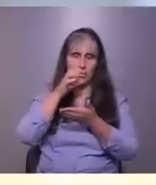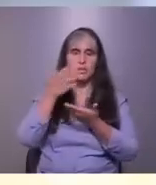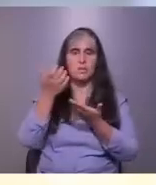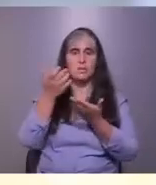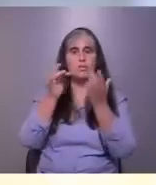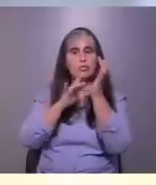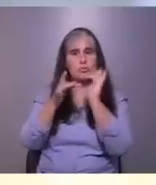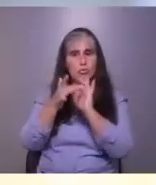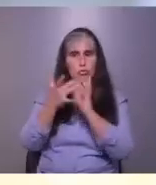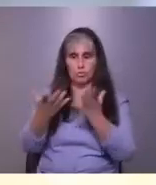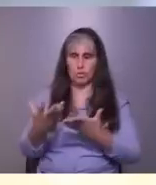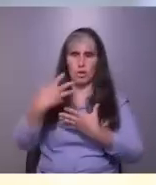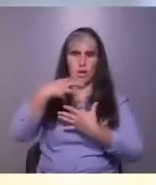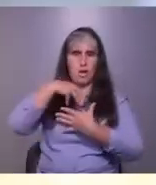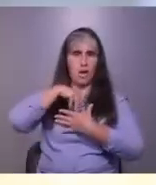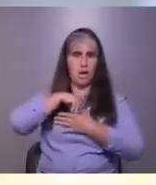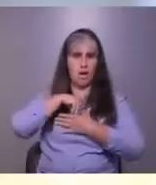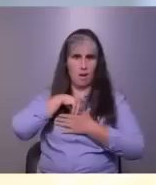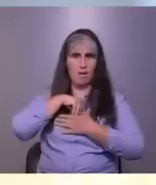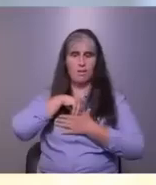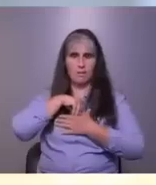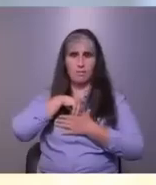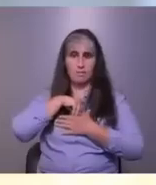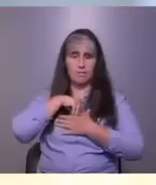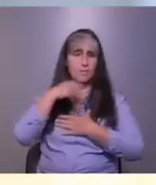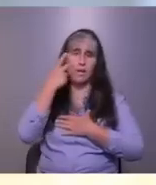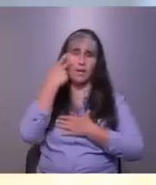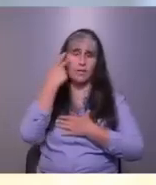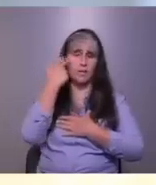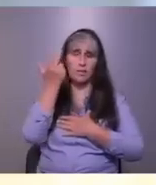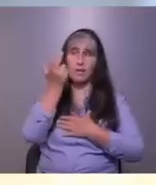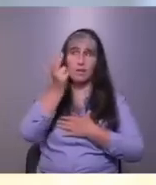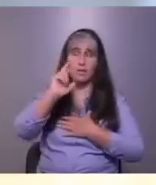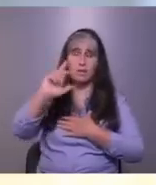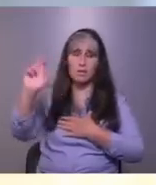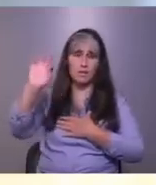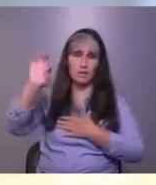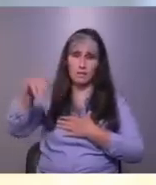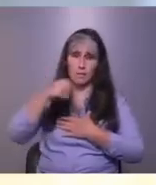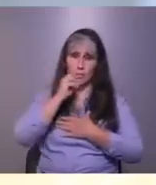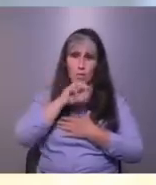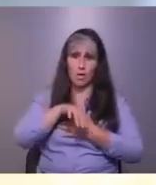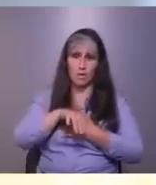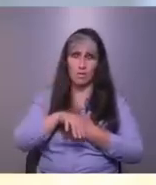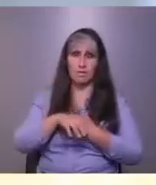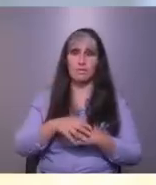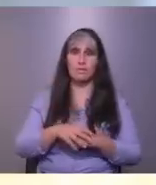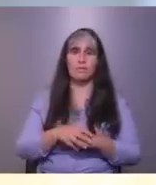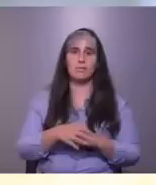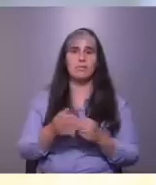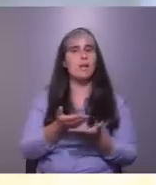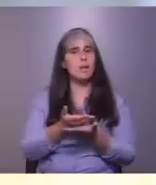sempre. Permanece nele até à vida sem fim. É isto